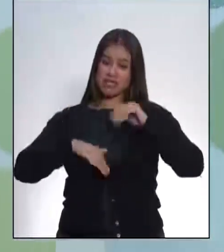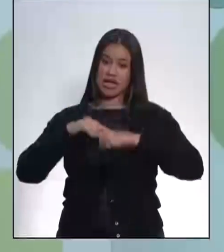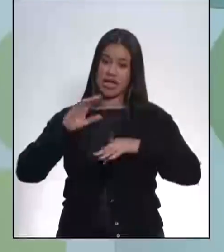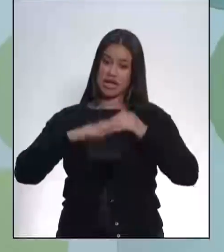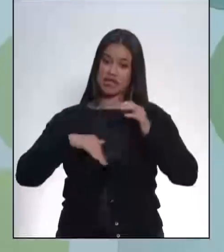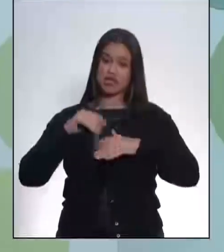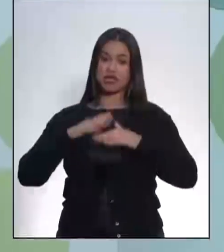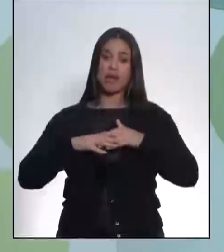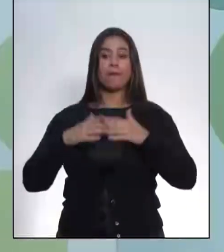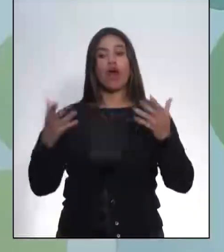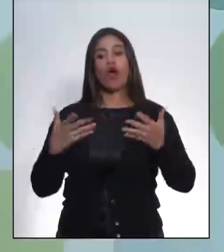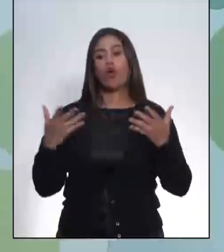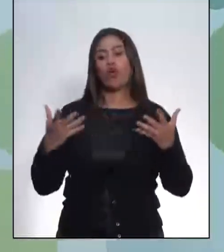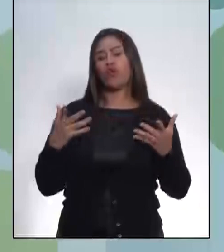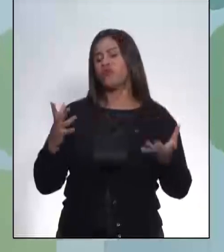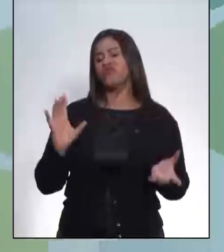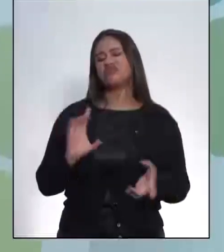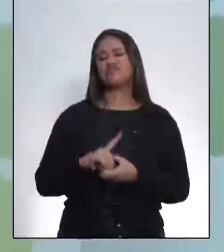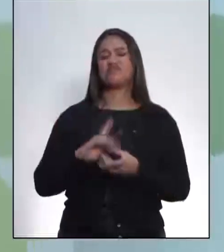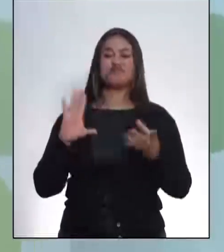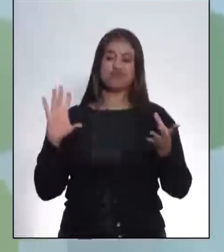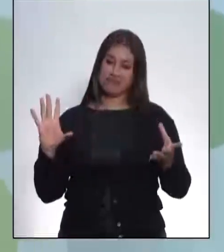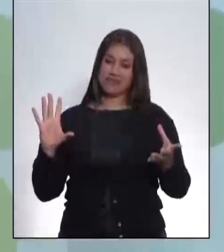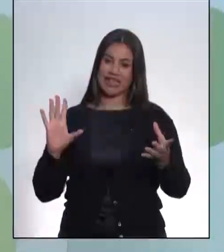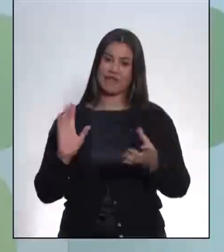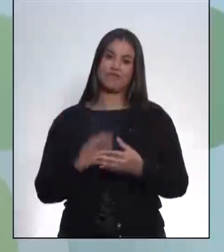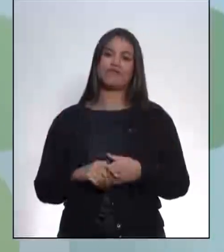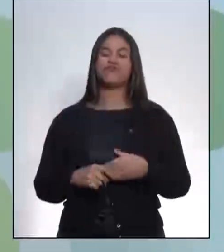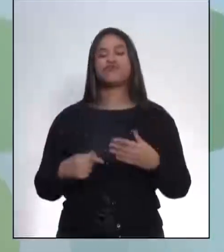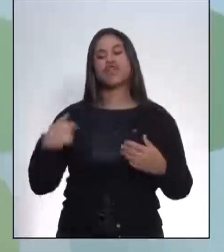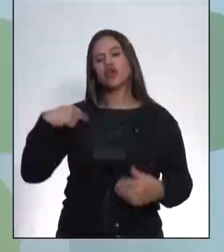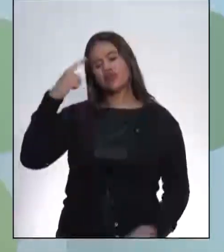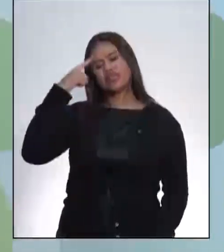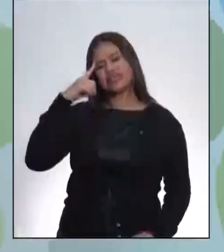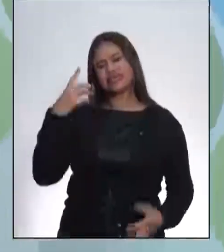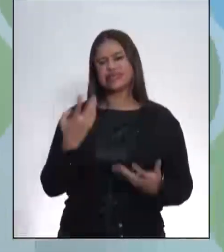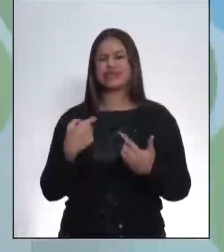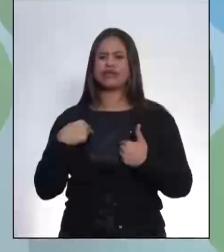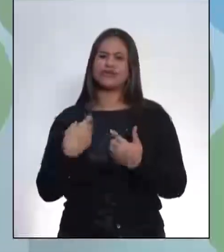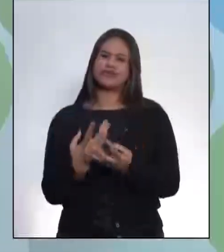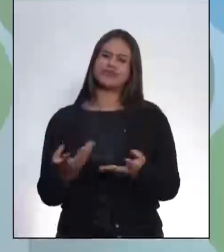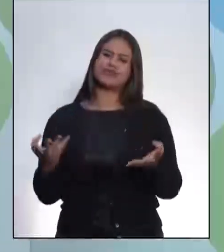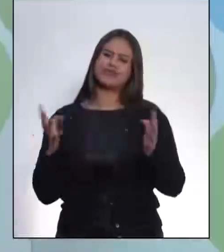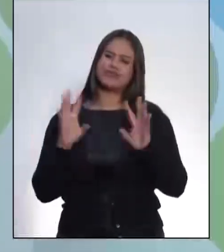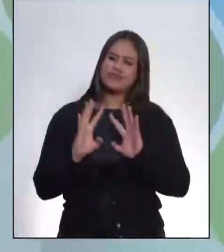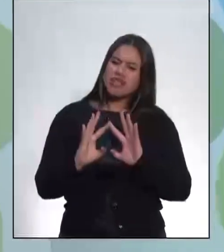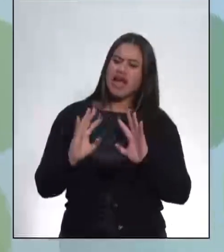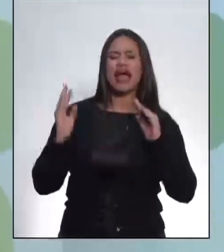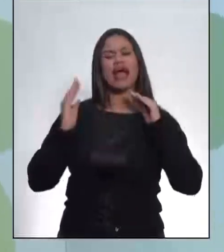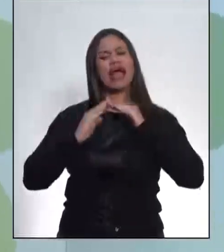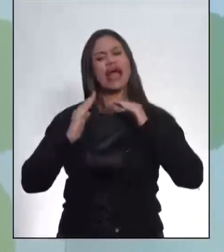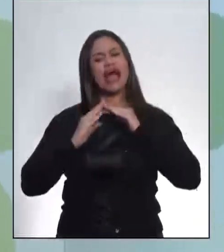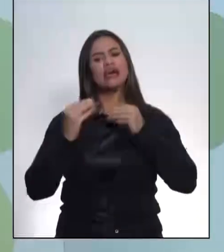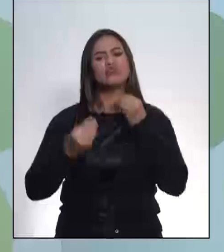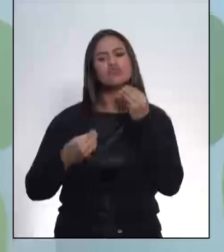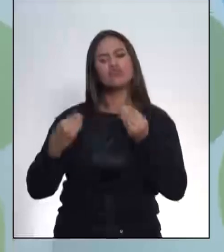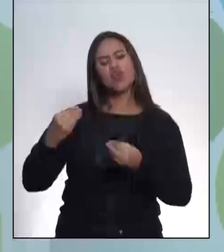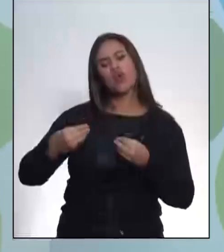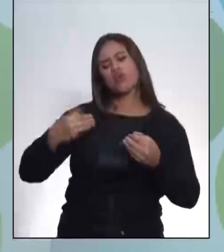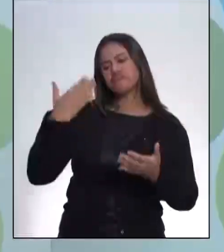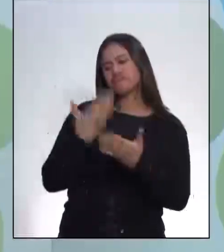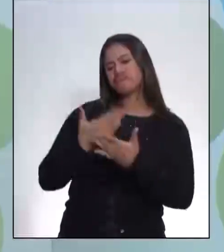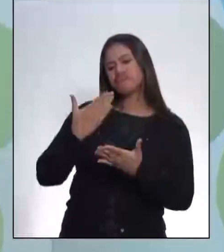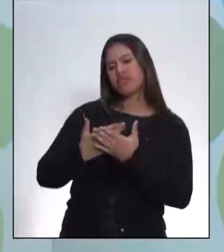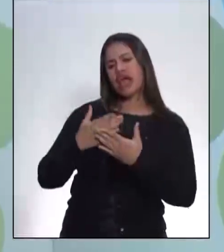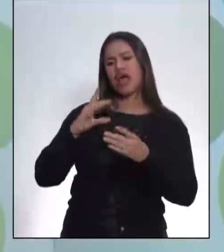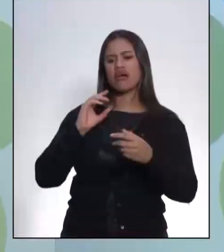vai ser uma coisa mais dinâmica. O que eu tenho que pensar? Eu estou nesse momento aqui de quarentena, estou na minha casa. O que eu posso usar como recurso para estudar e me preparar